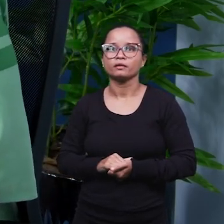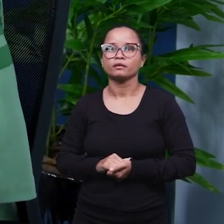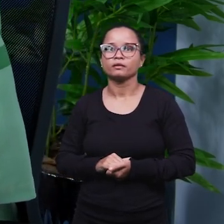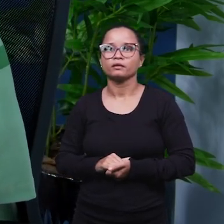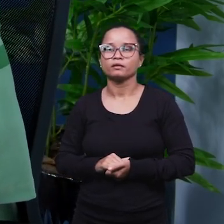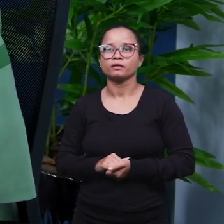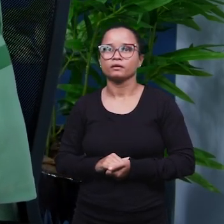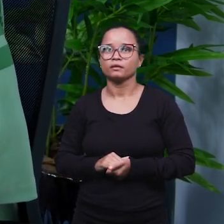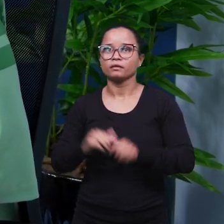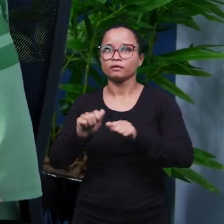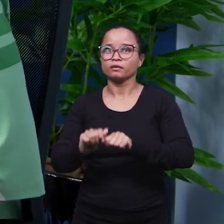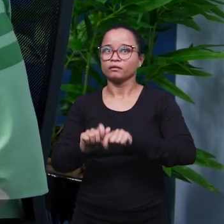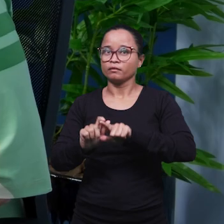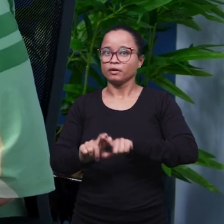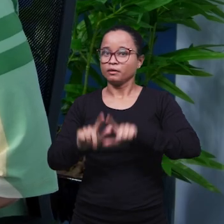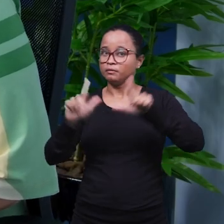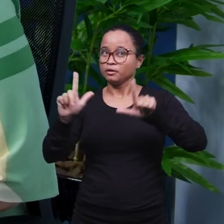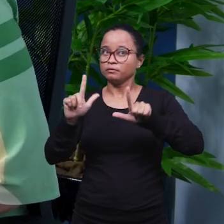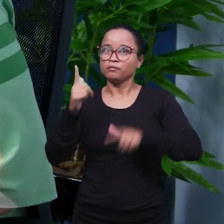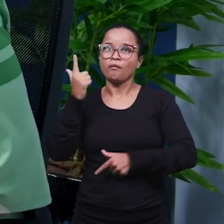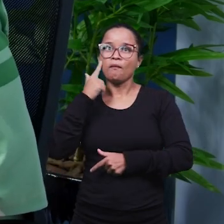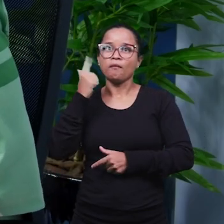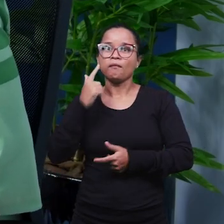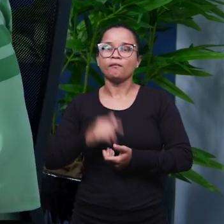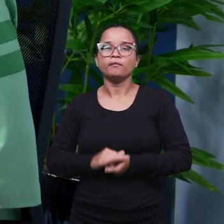vai abrir uma aba